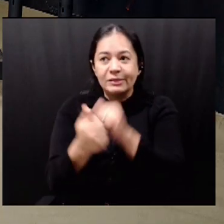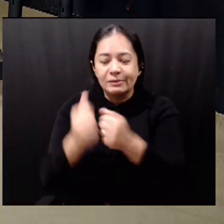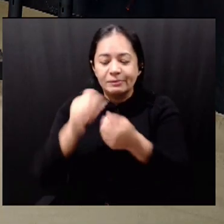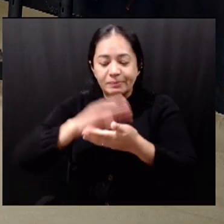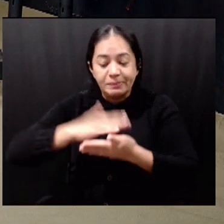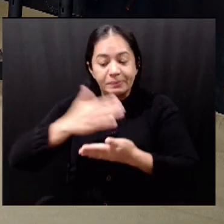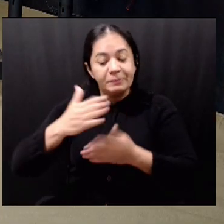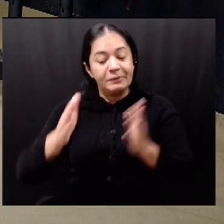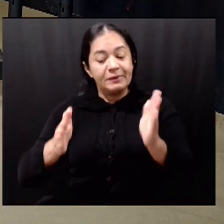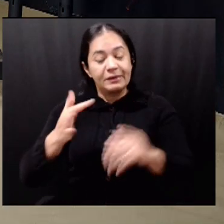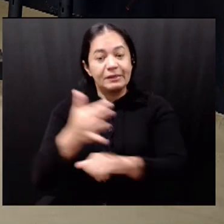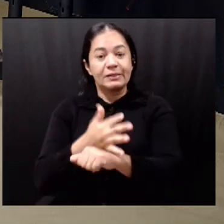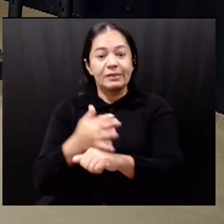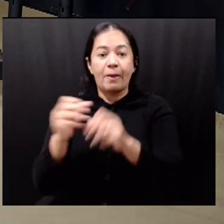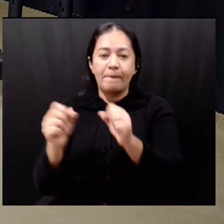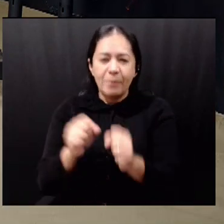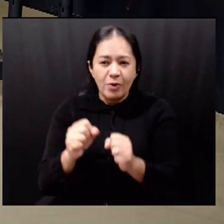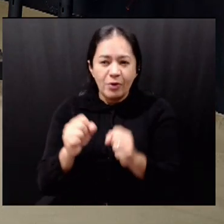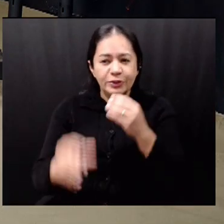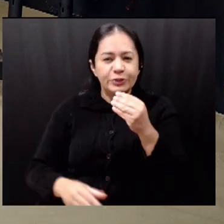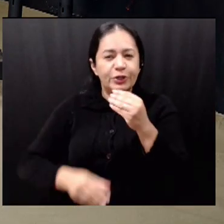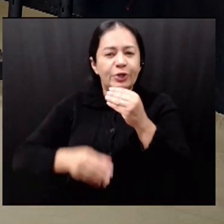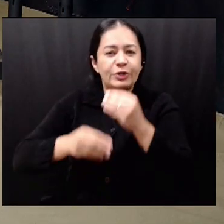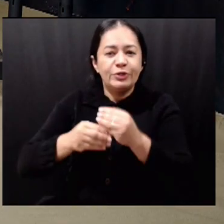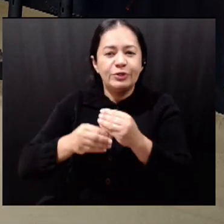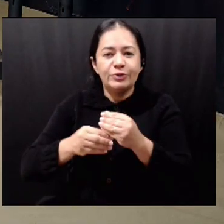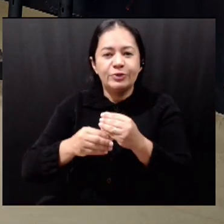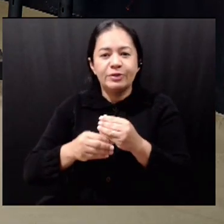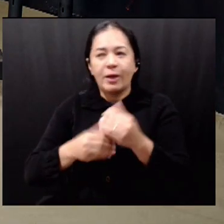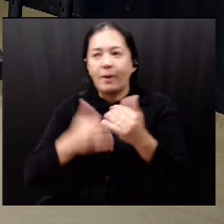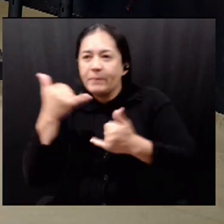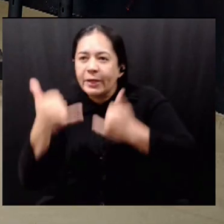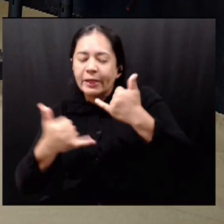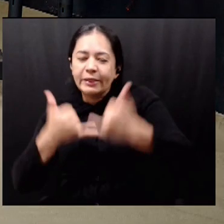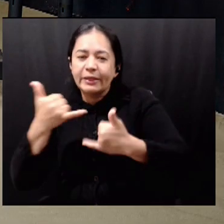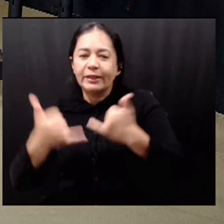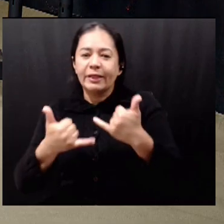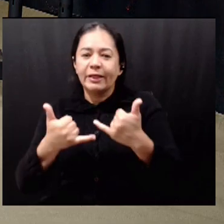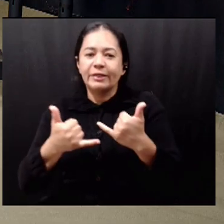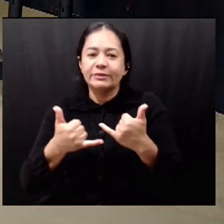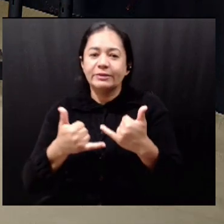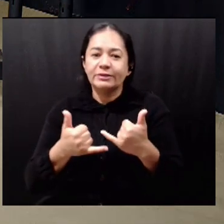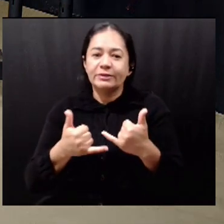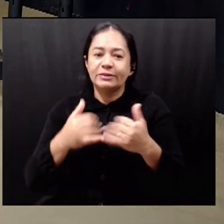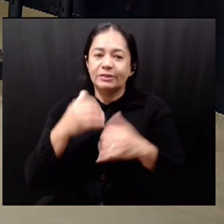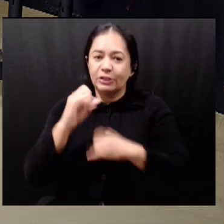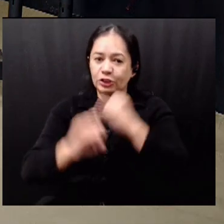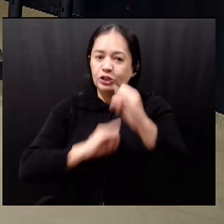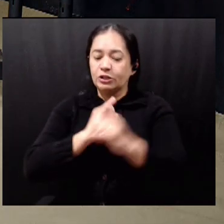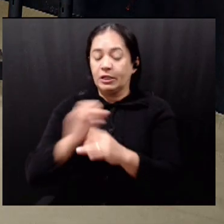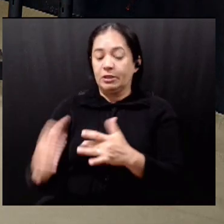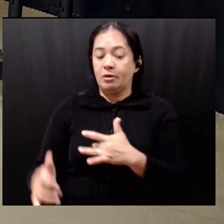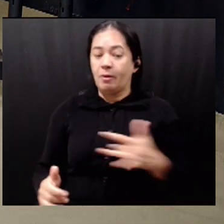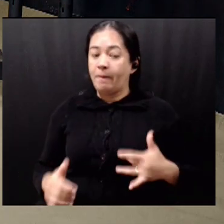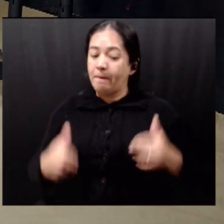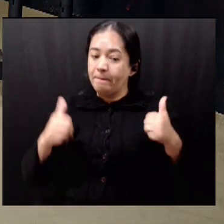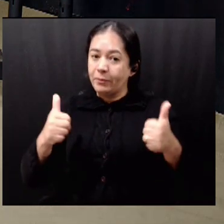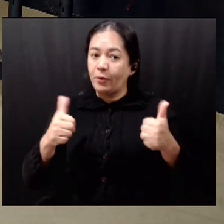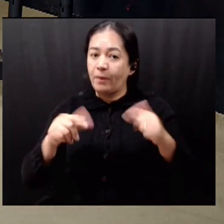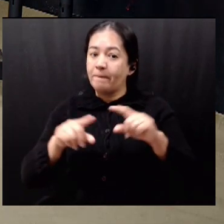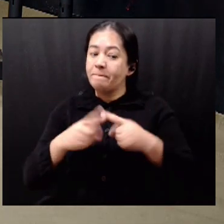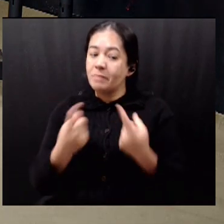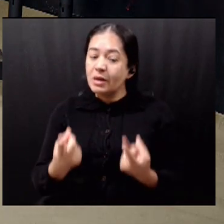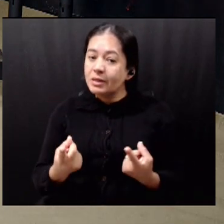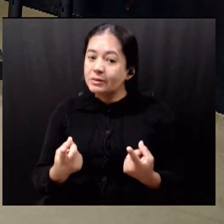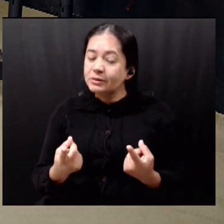incluir aqueles joguinhos, né, aquelas brincadeiras digitais, que são saudáveis, mas até um certo ponto.